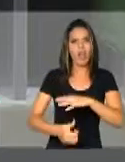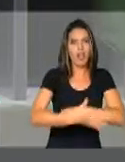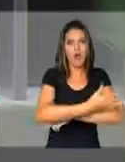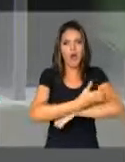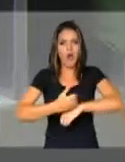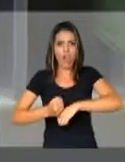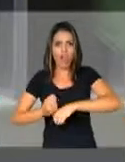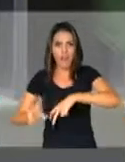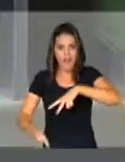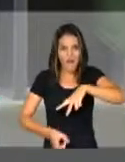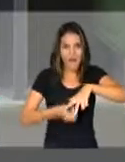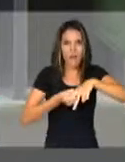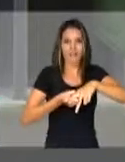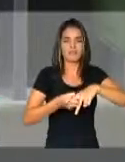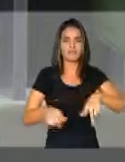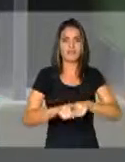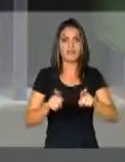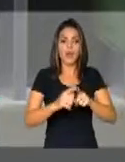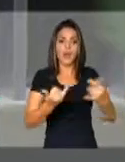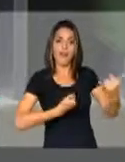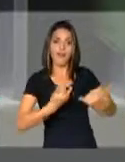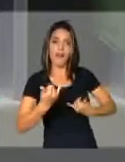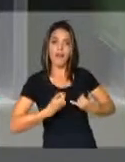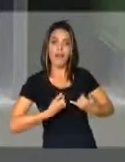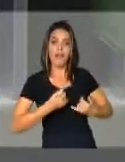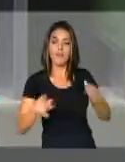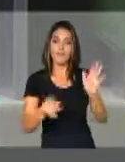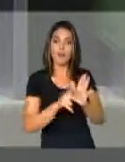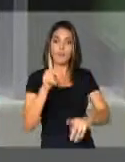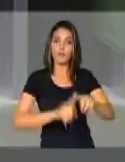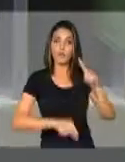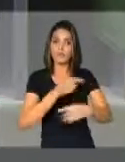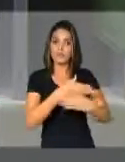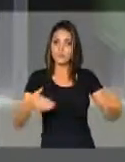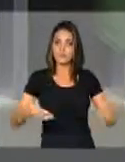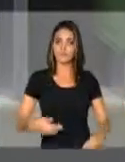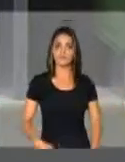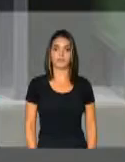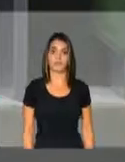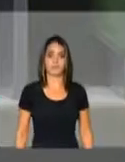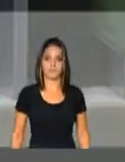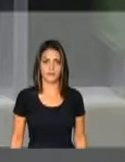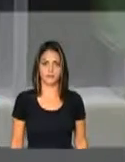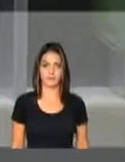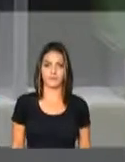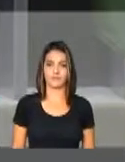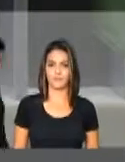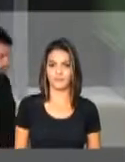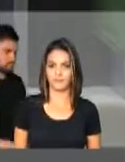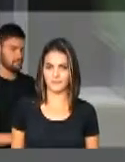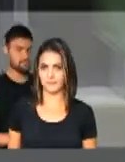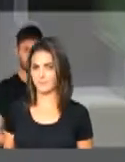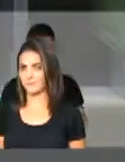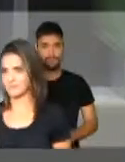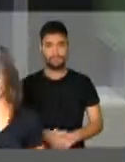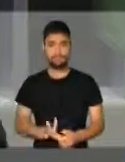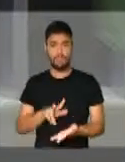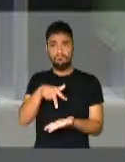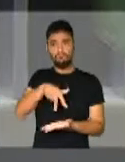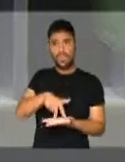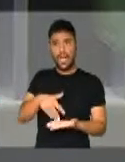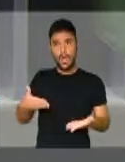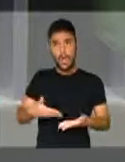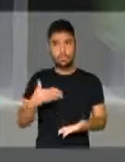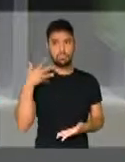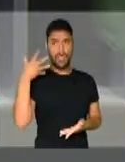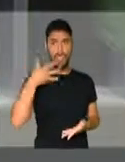acesso à informação quando se trata da coisa pública. Não adianta assumir um mandato, subir a essa